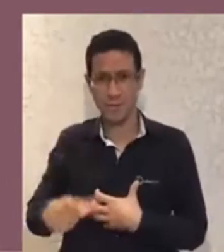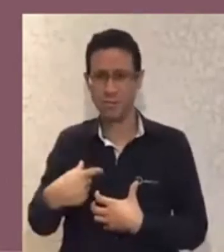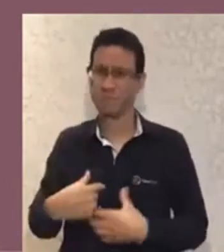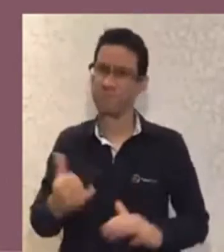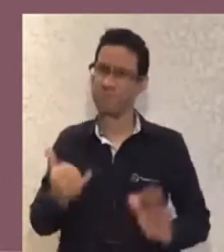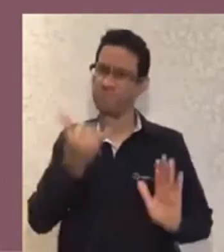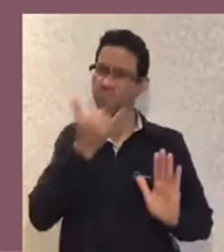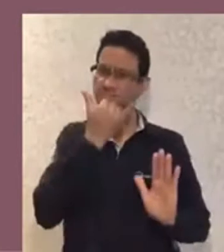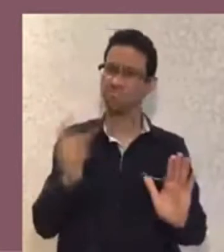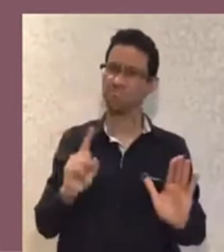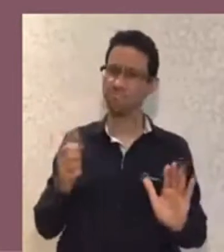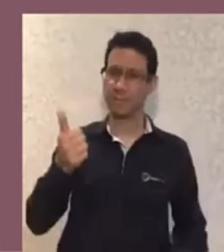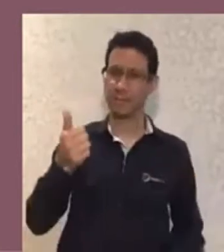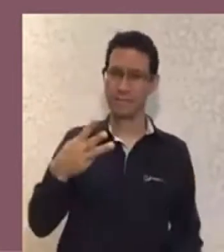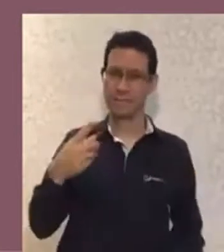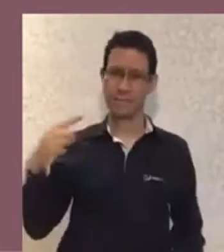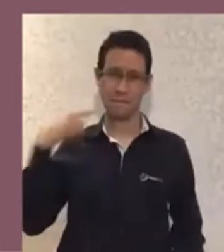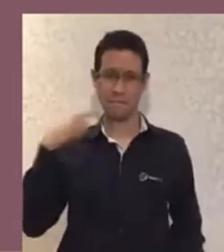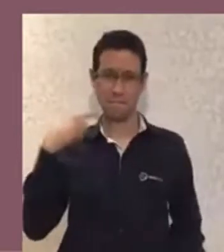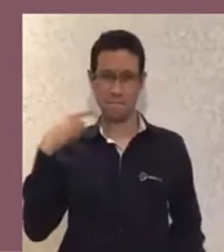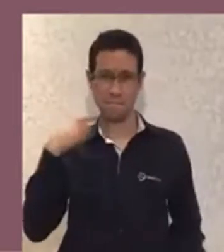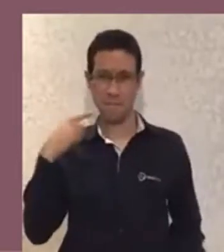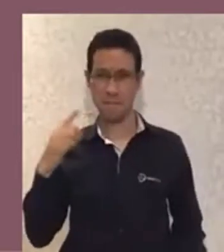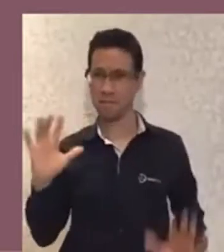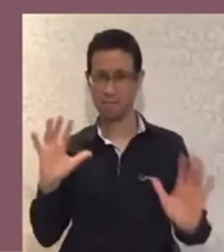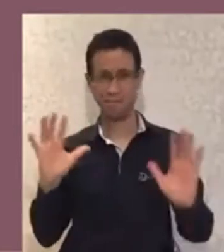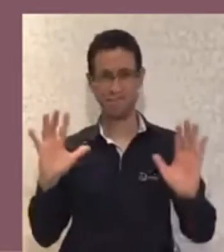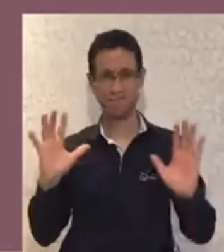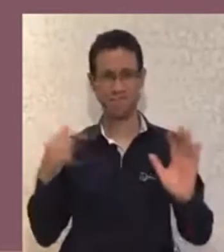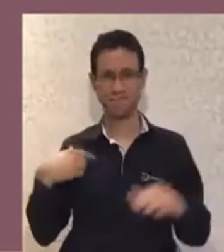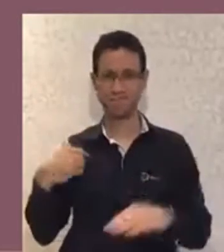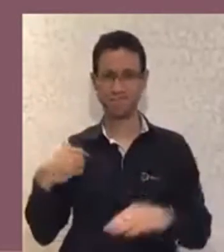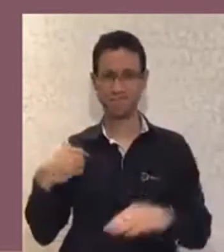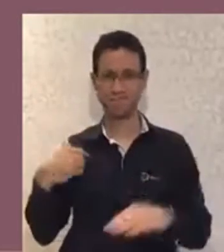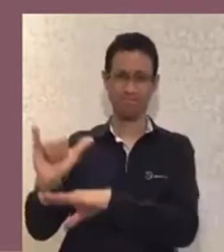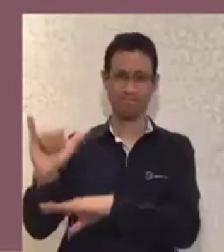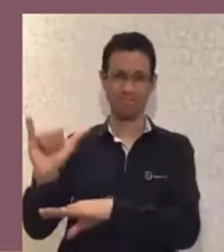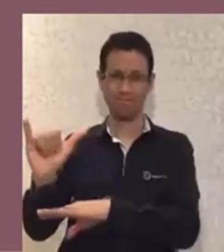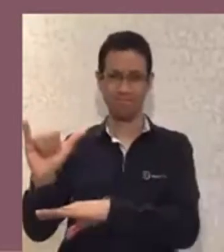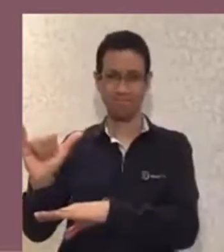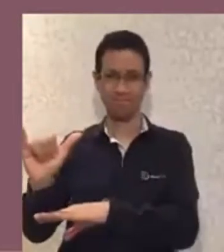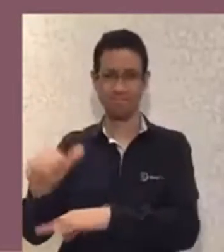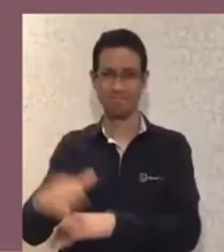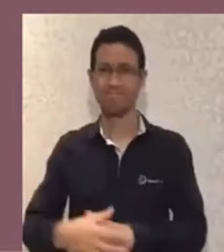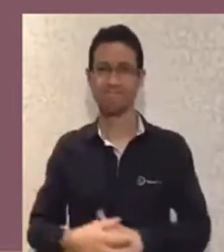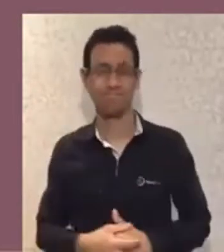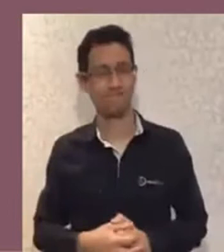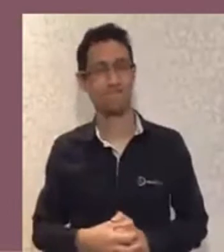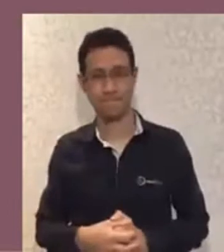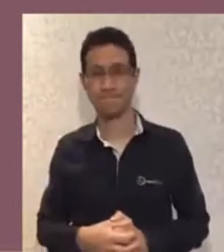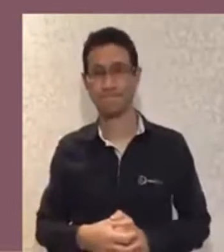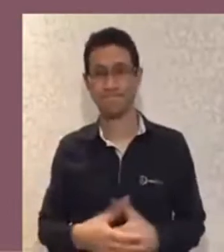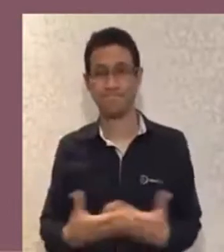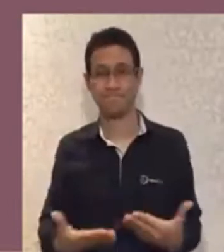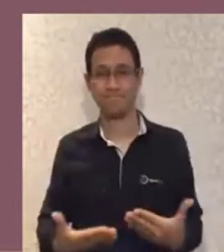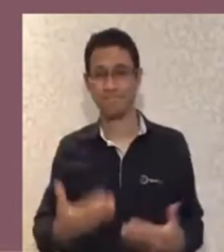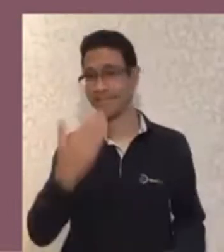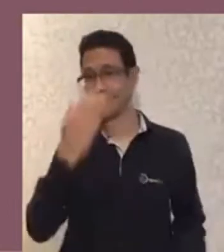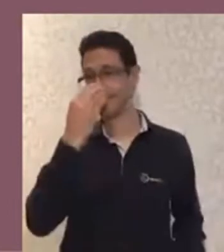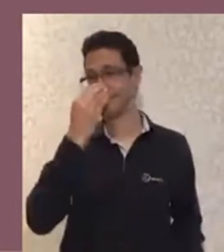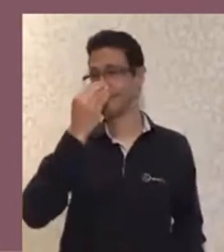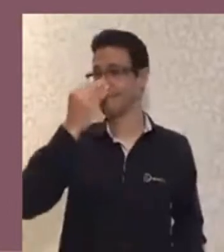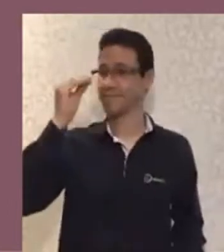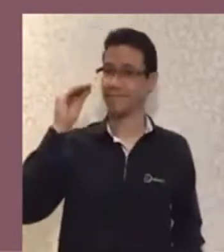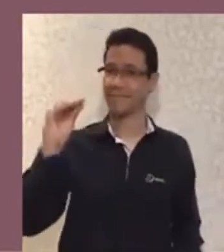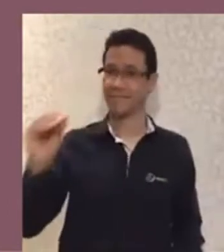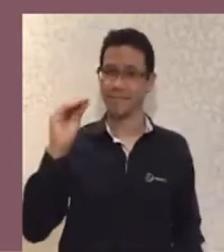de maio, se fosse dia de aula, faltar à aula. Então, vejam bem o desrespeito